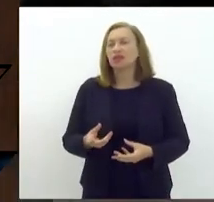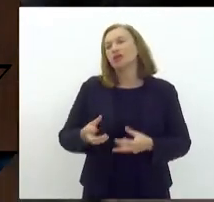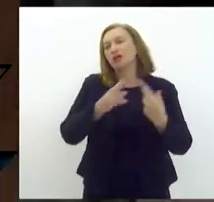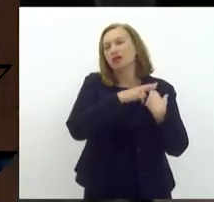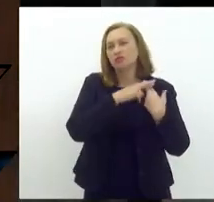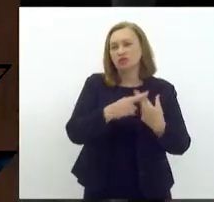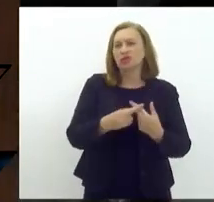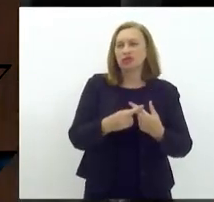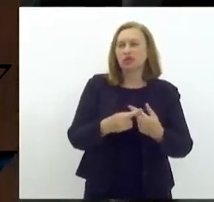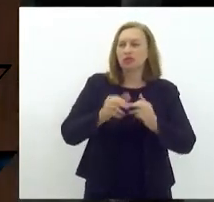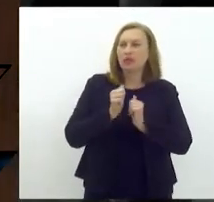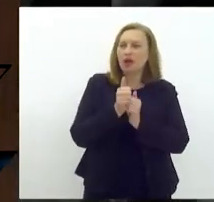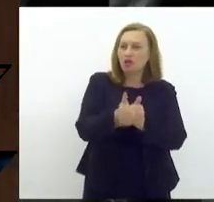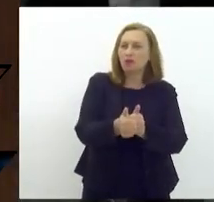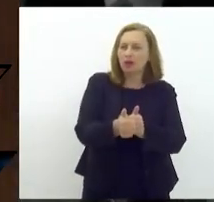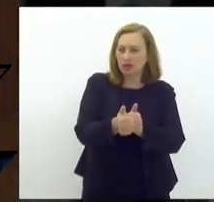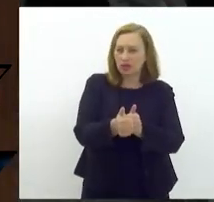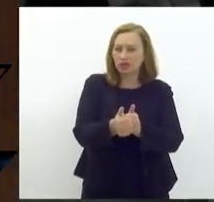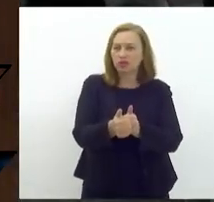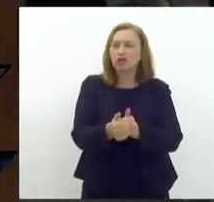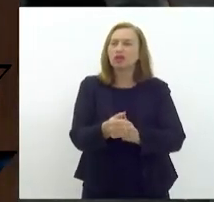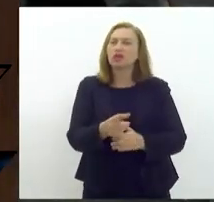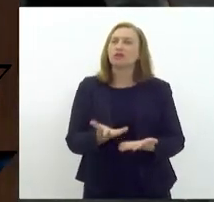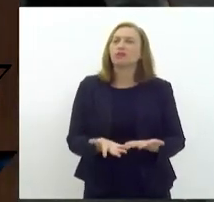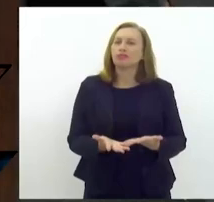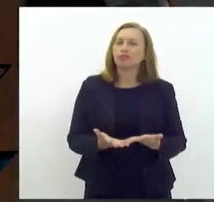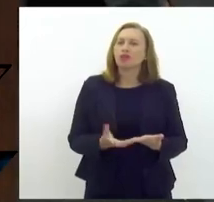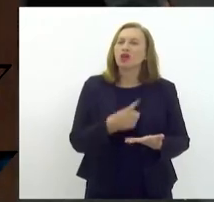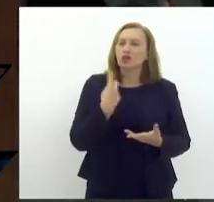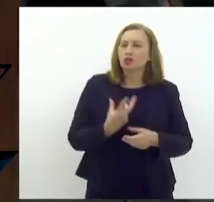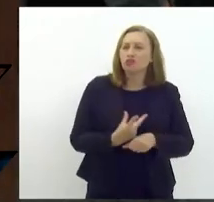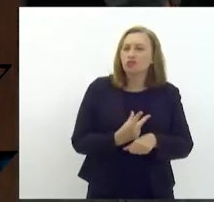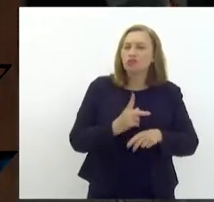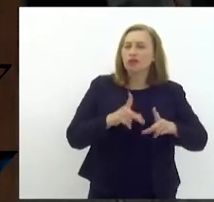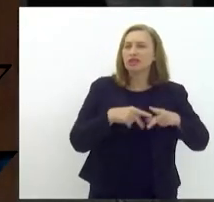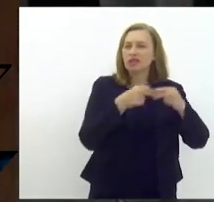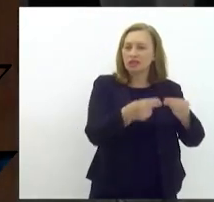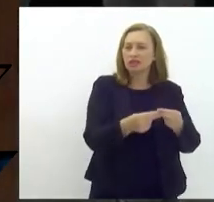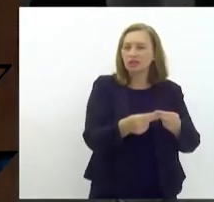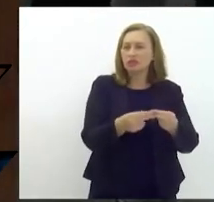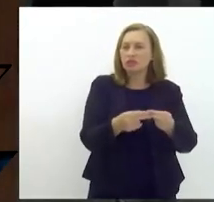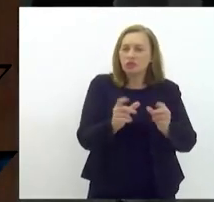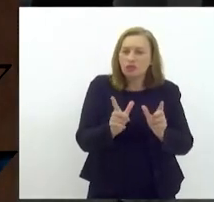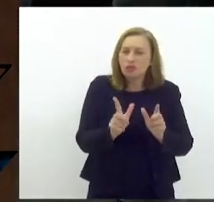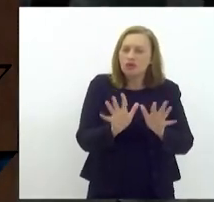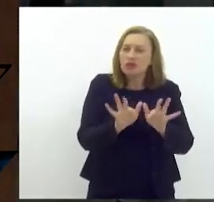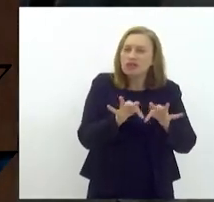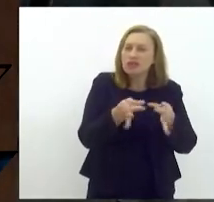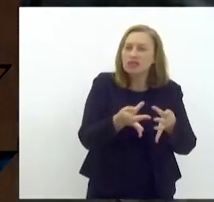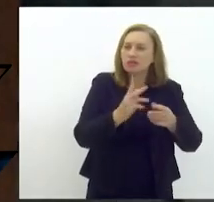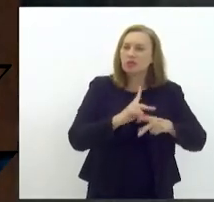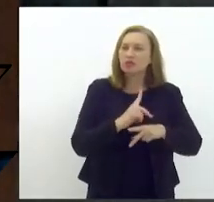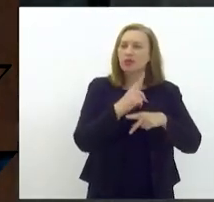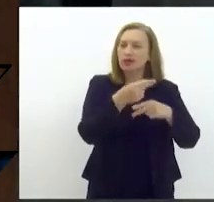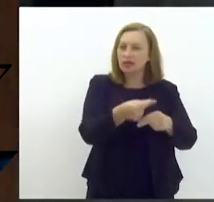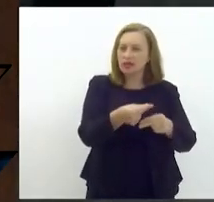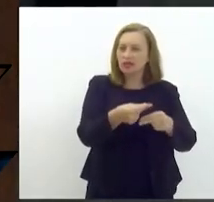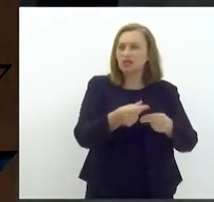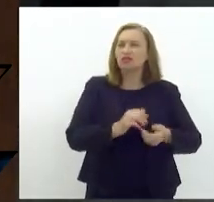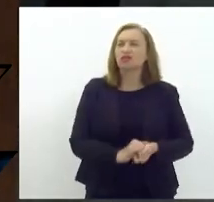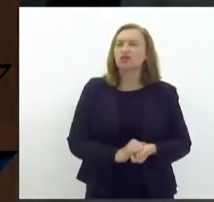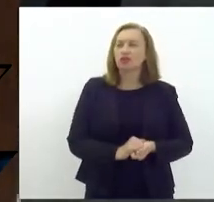responsabilidade de estar acompanhando o fórum e a gente presenteia vocês aí com brindezinho que é o botão do fórum